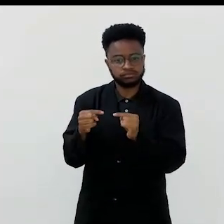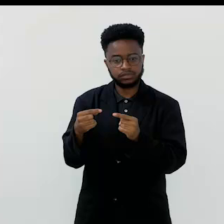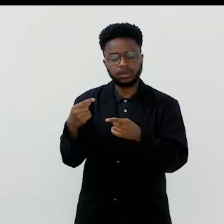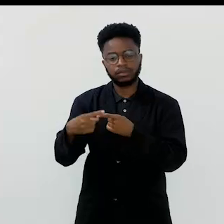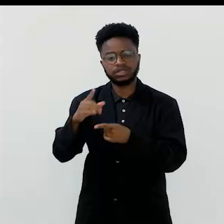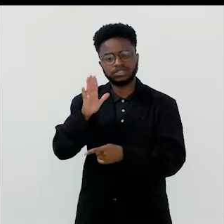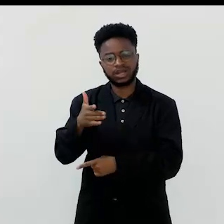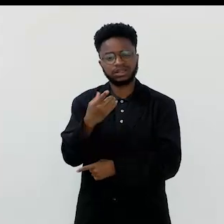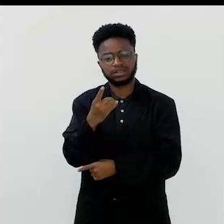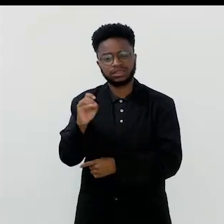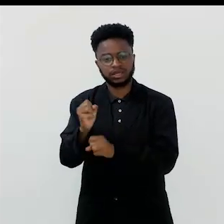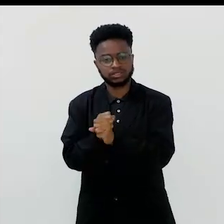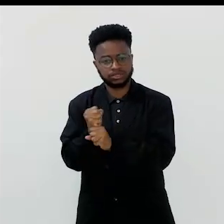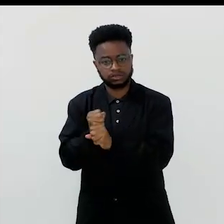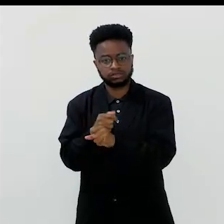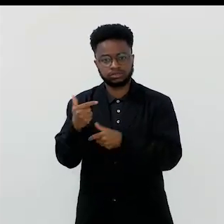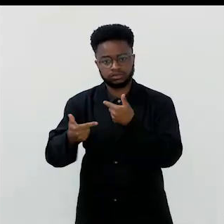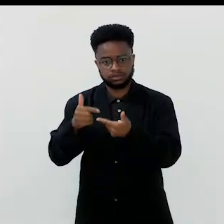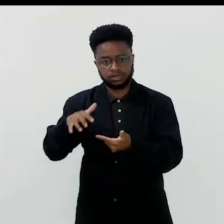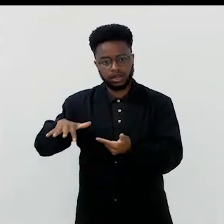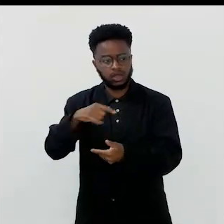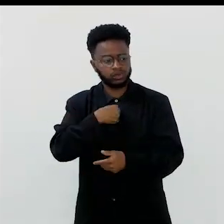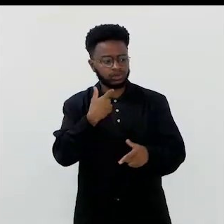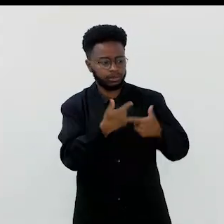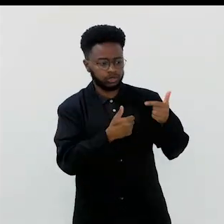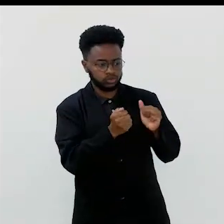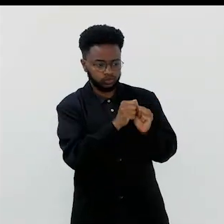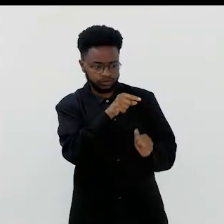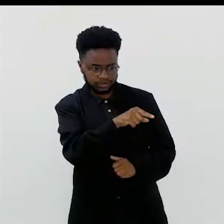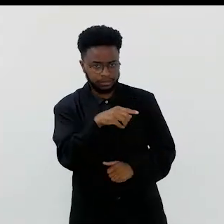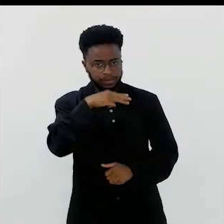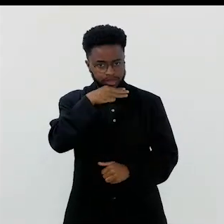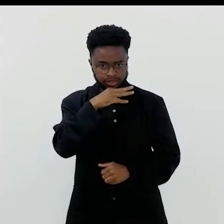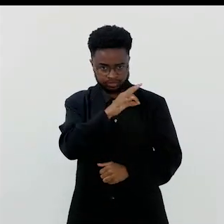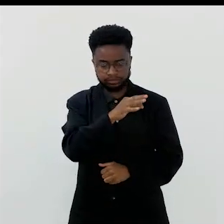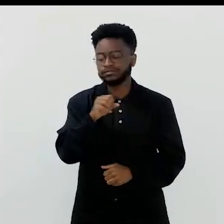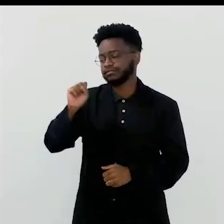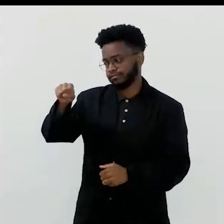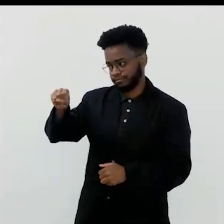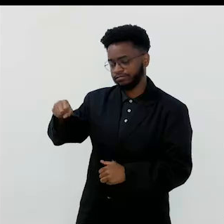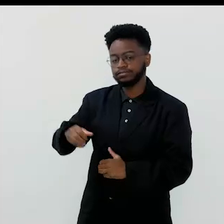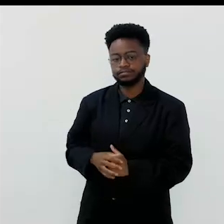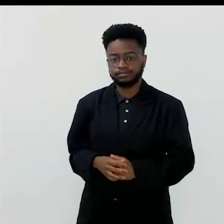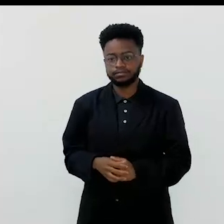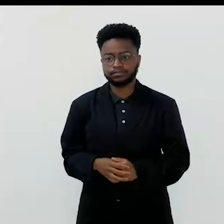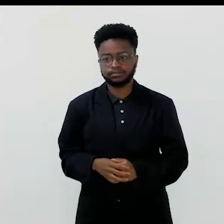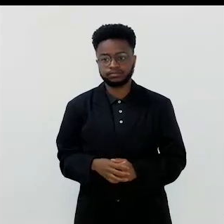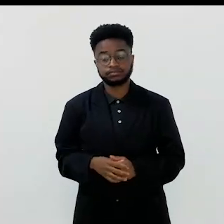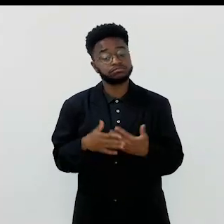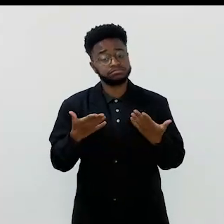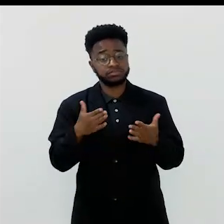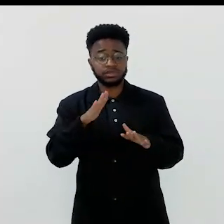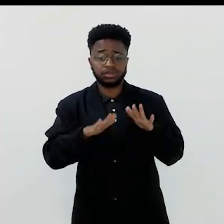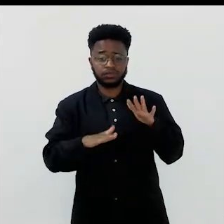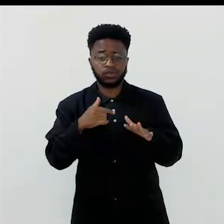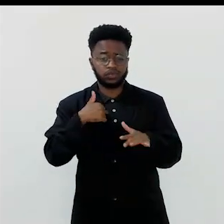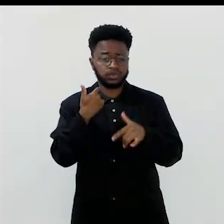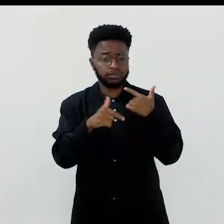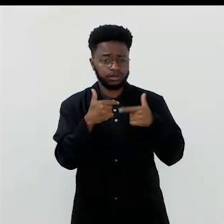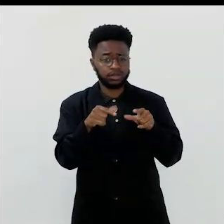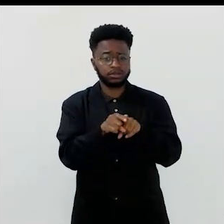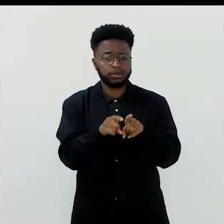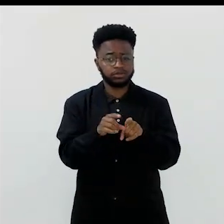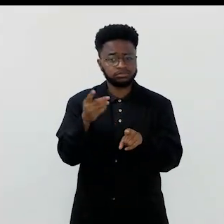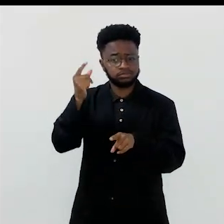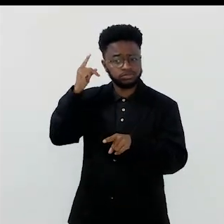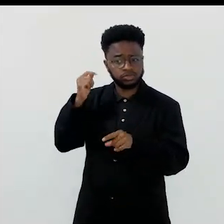né? Ele estava há vários anos aí, acho que uns 10 anos antes. Eu trabalhei com o Rossi na Mangueira. Também, né? Aí, não sei, de repente até